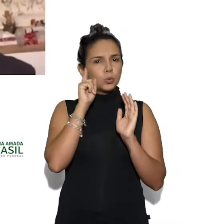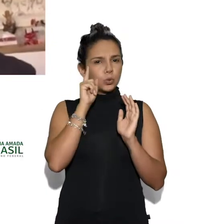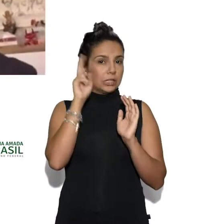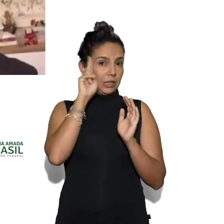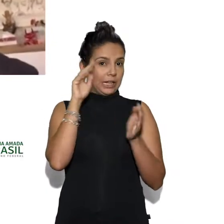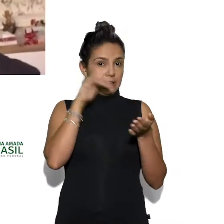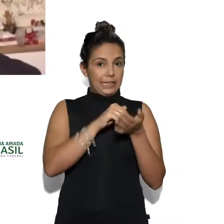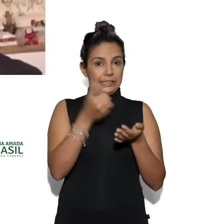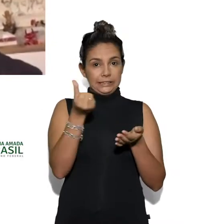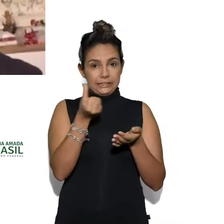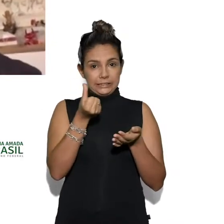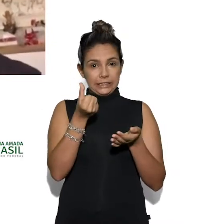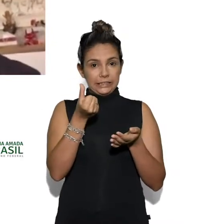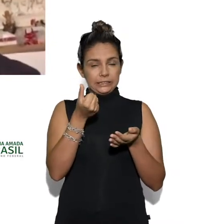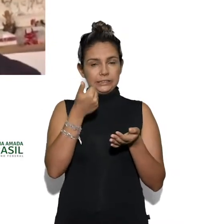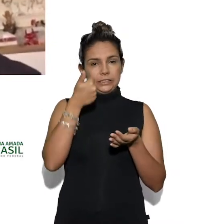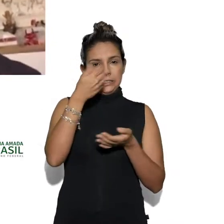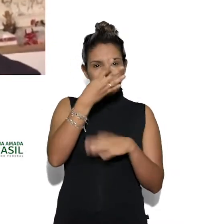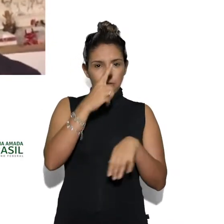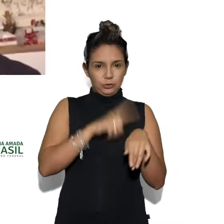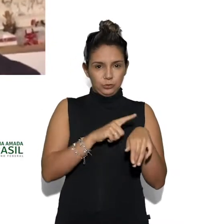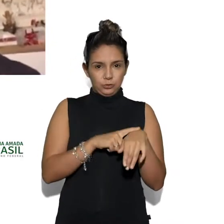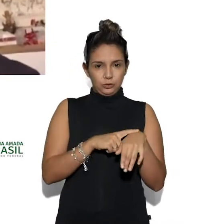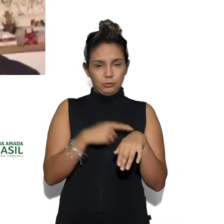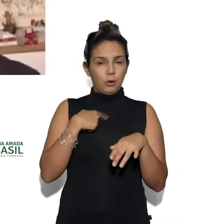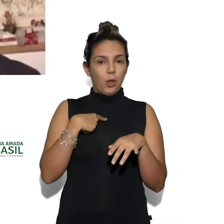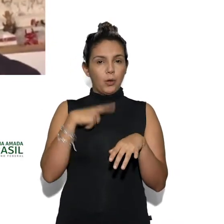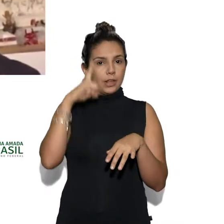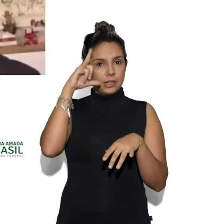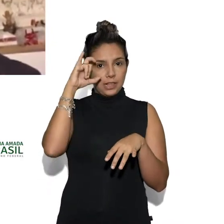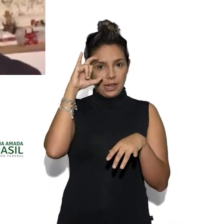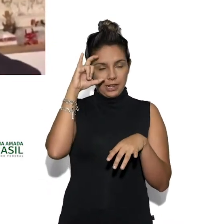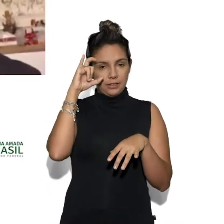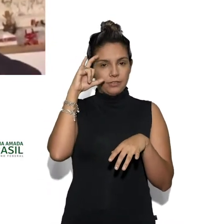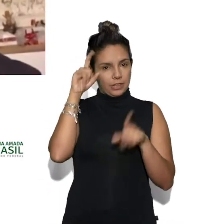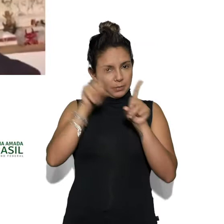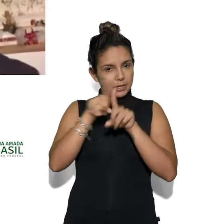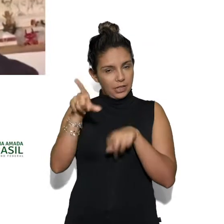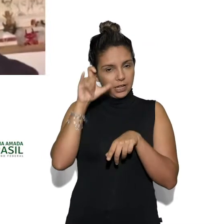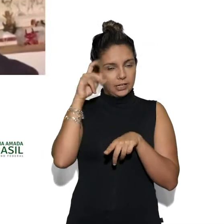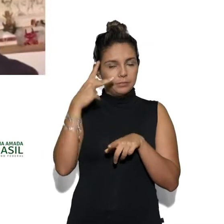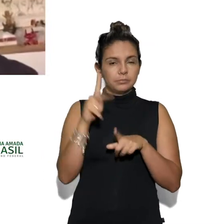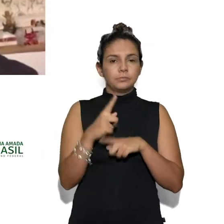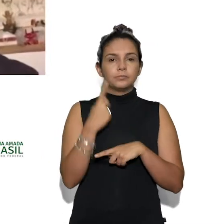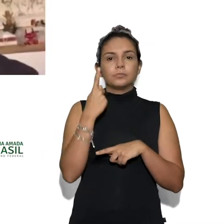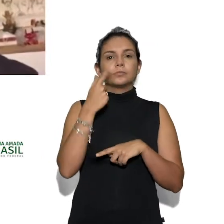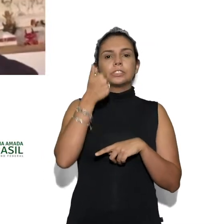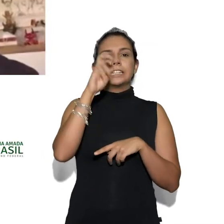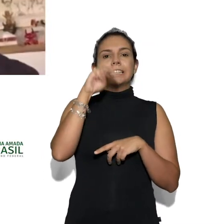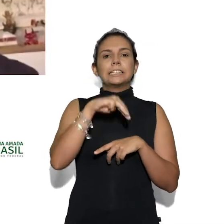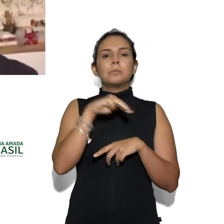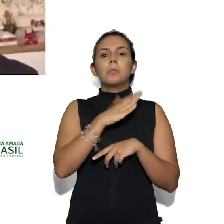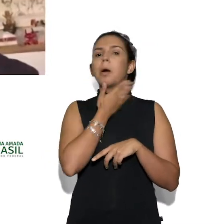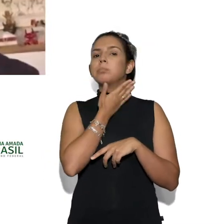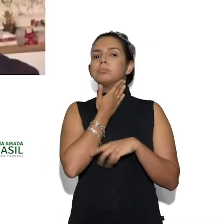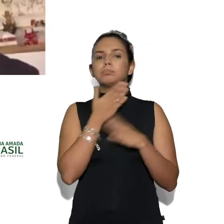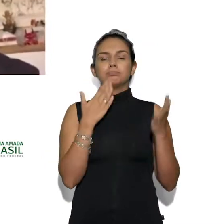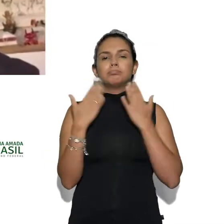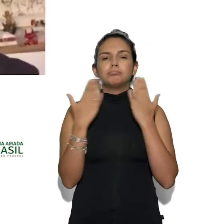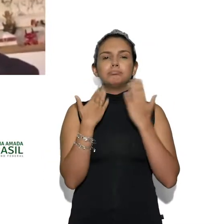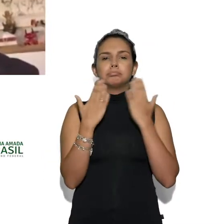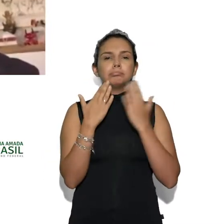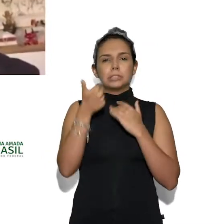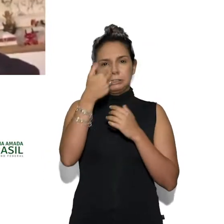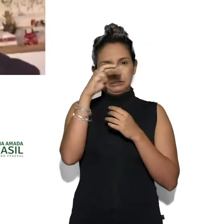segunda a sexta, às 14 horas, no Instagram, no meu Instagram, que vai para o Instagram dele também, 15 minutos de papo, que a